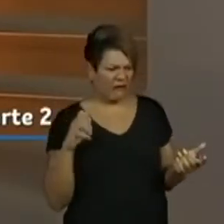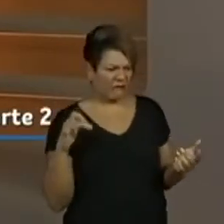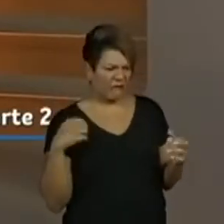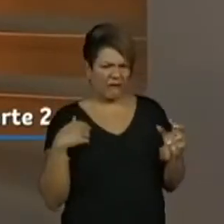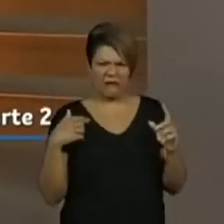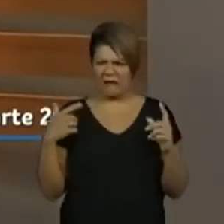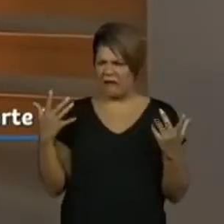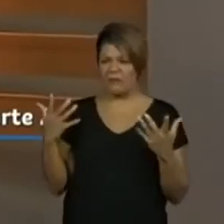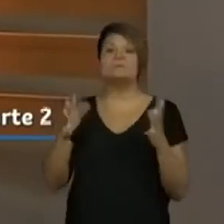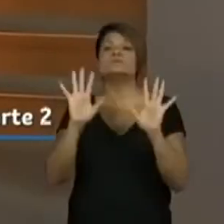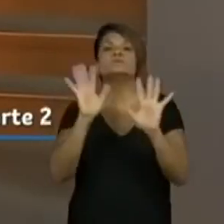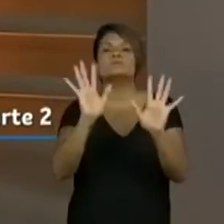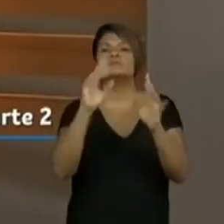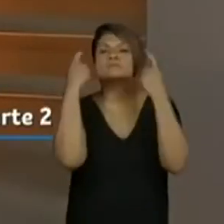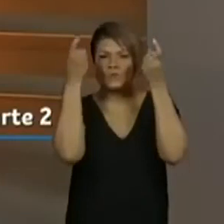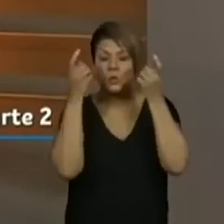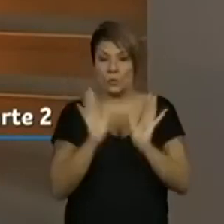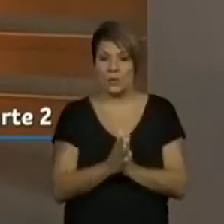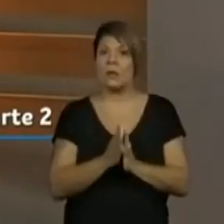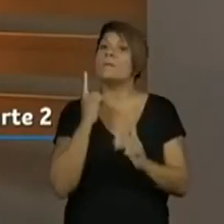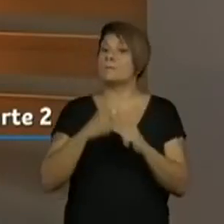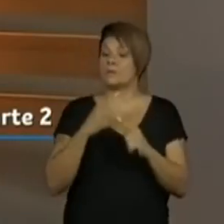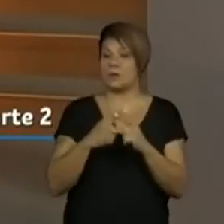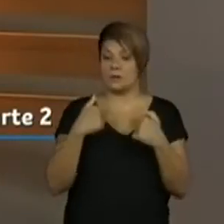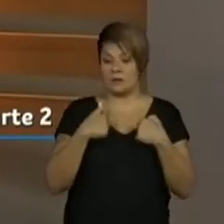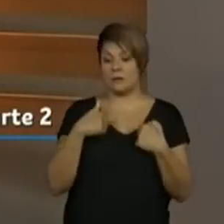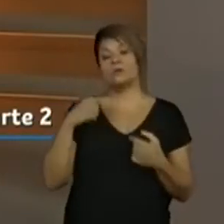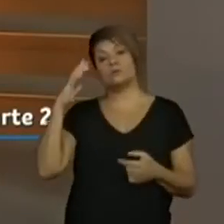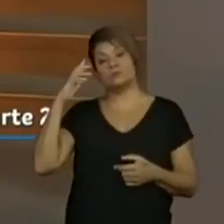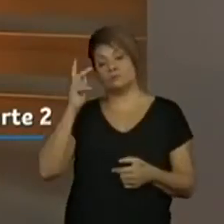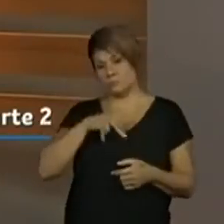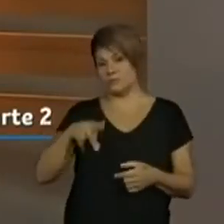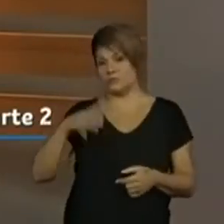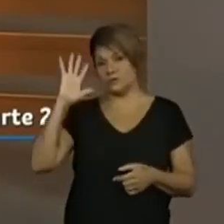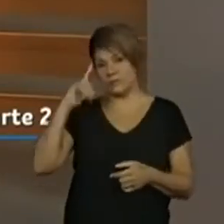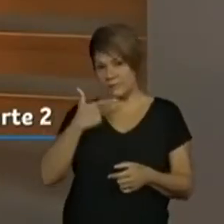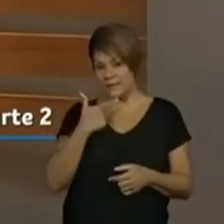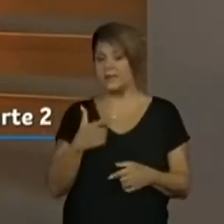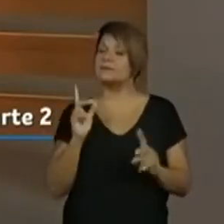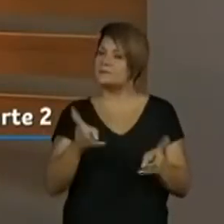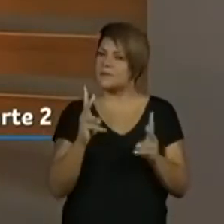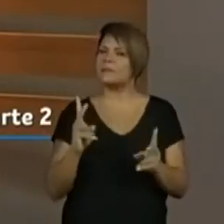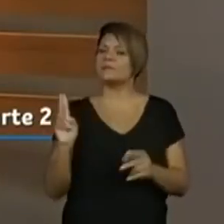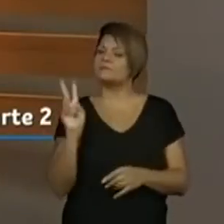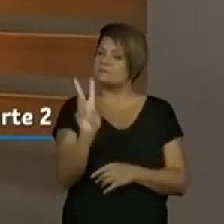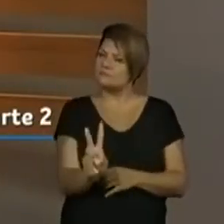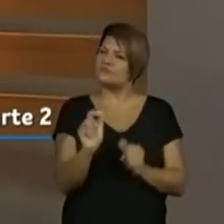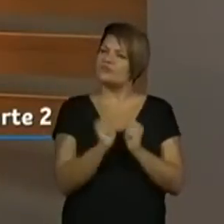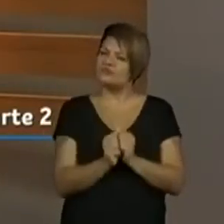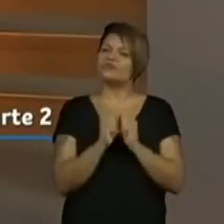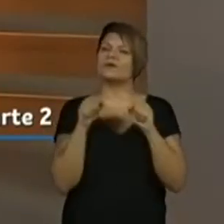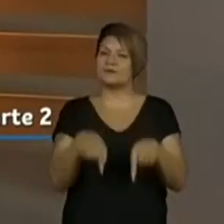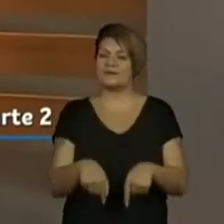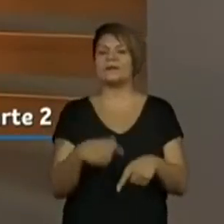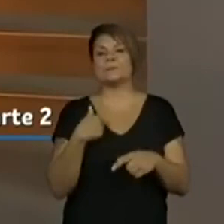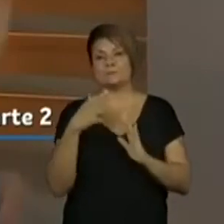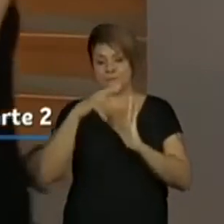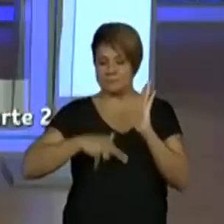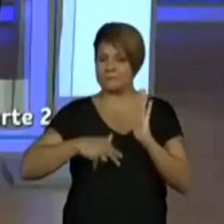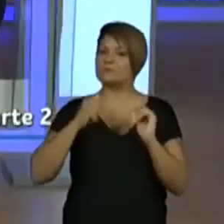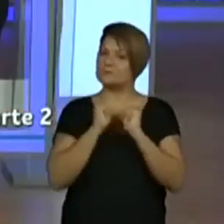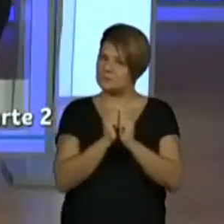prestar atenção nas explicações que eu e a professora Kelly sempre estamos fazendo aqui. Isso vai fazer a diferença durante a nossa leitura.